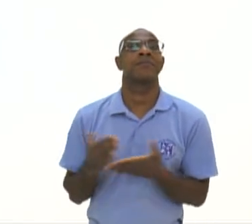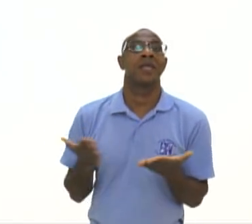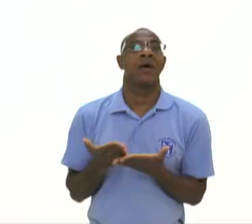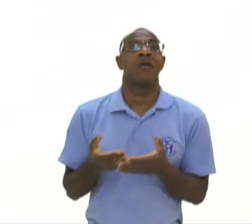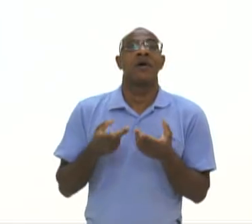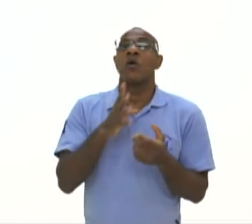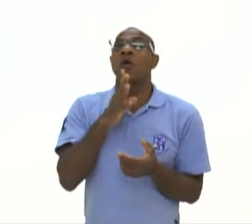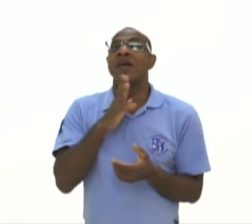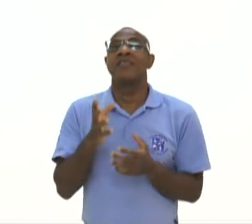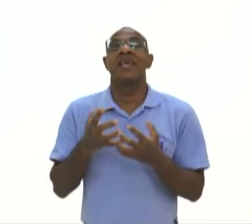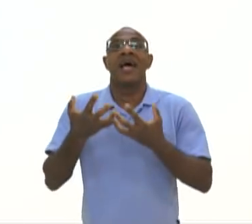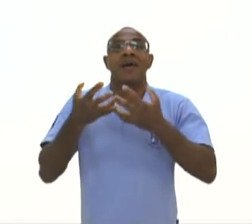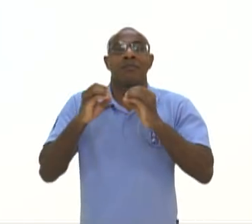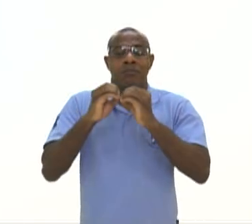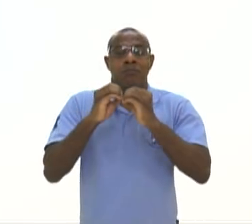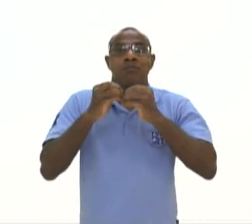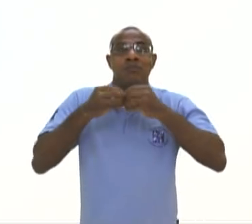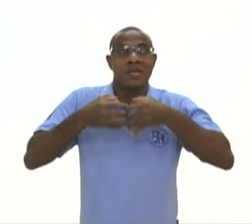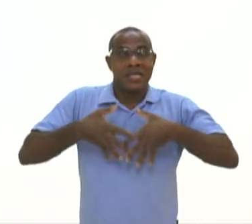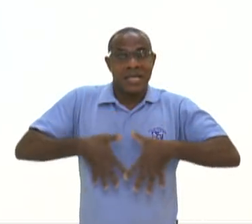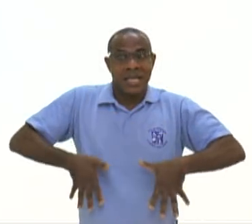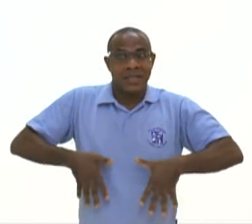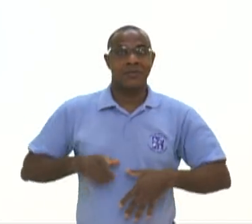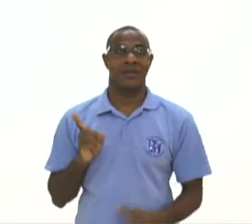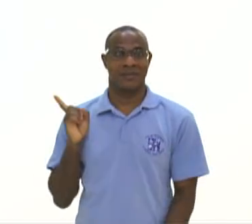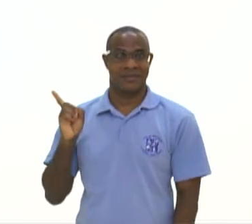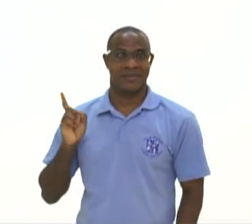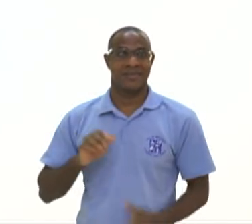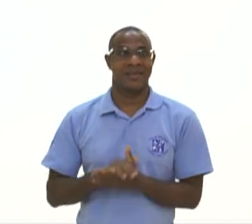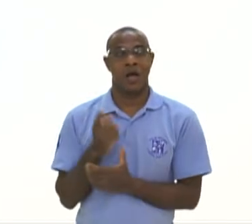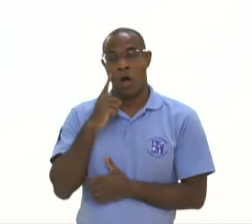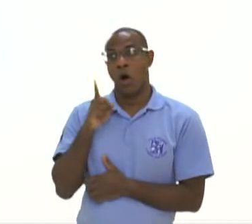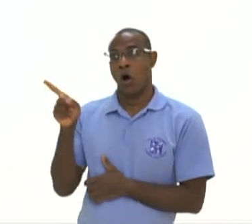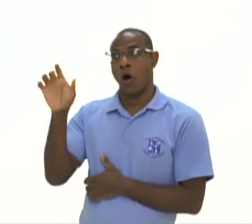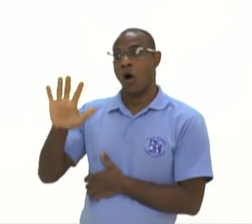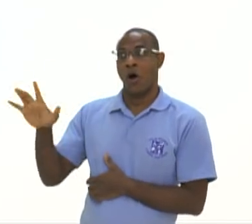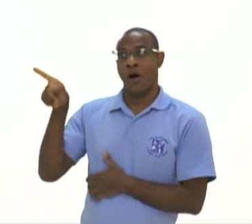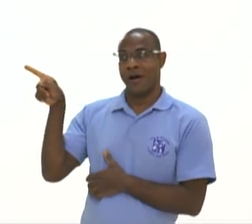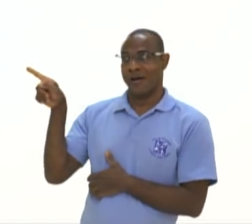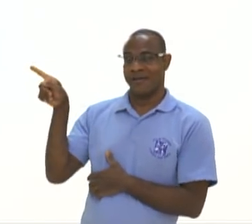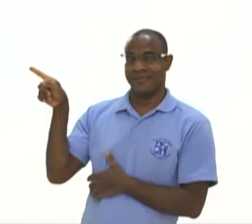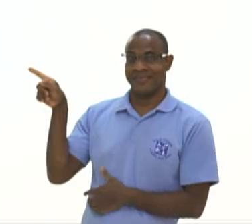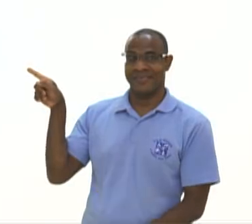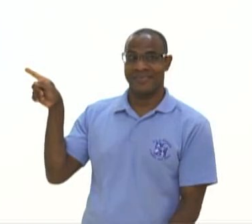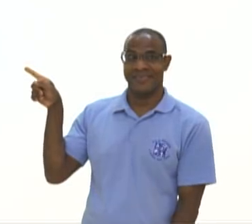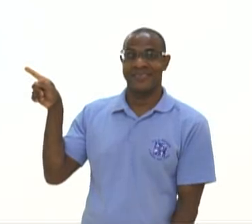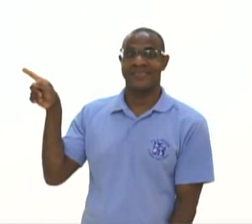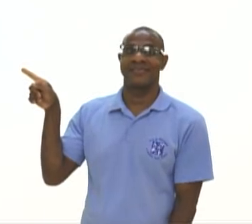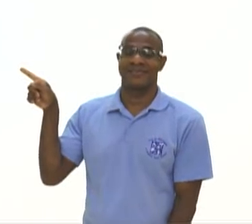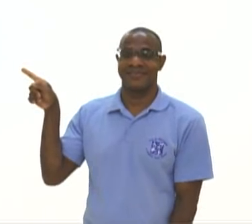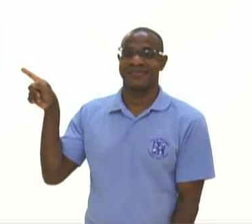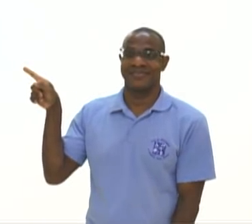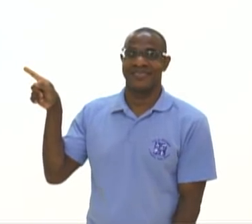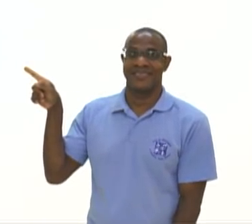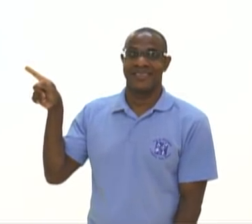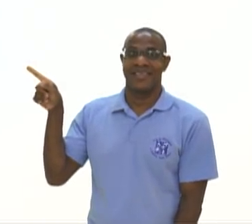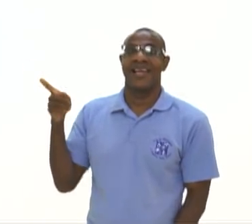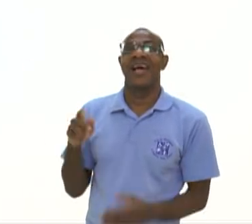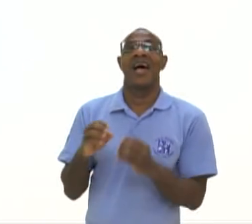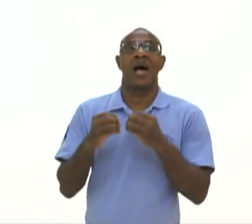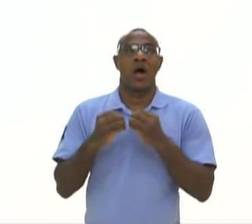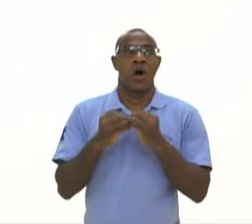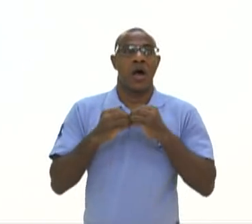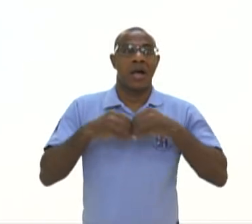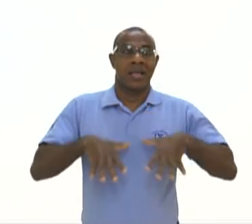essas glândulas. Dá uma olhada aqui nessa imagem, são as glândulas presentes, né,